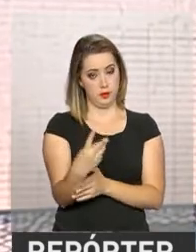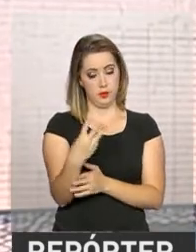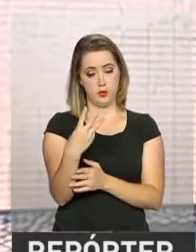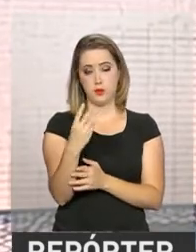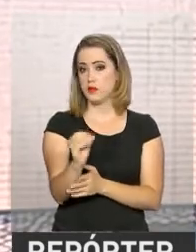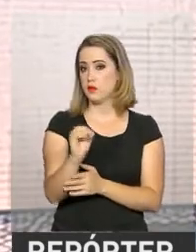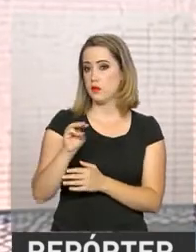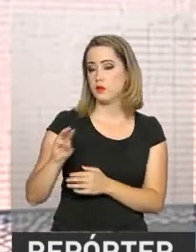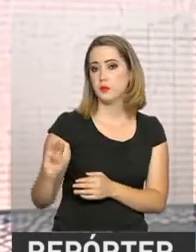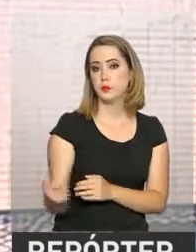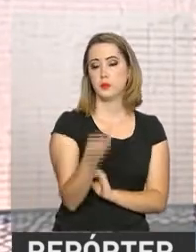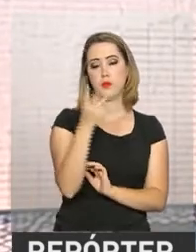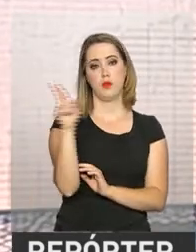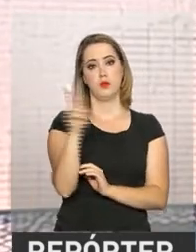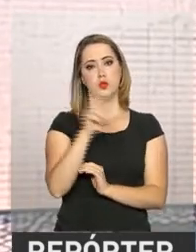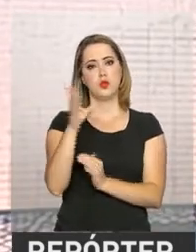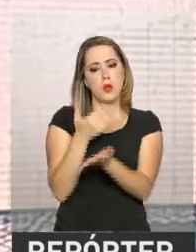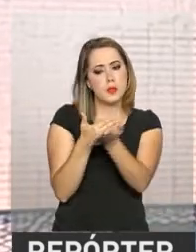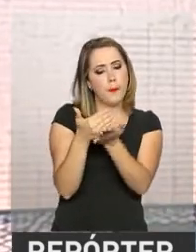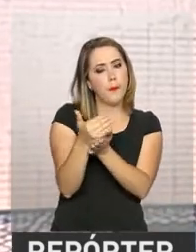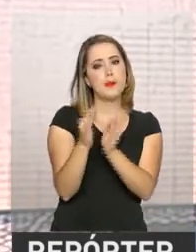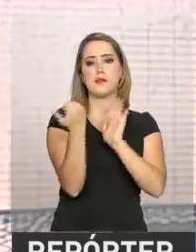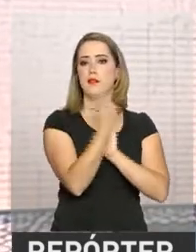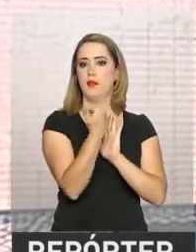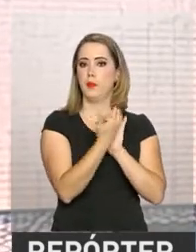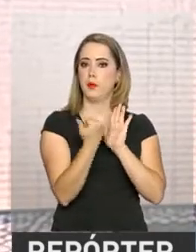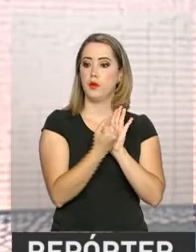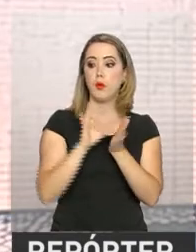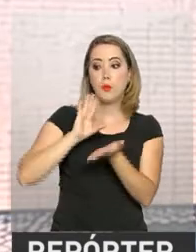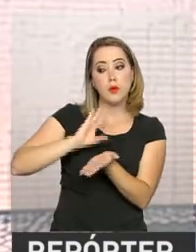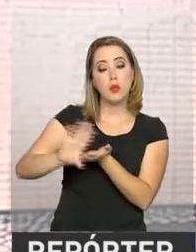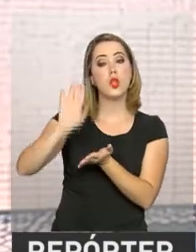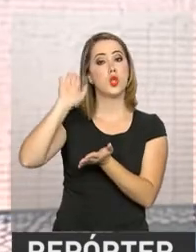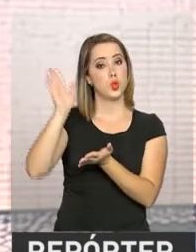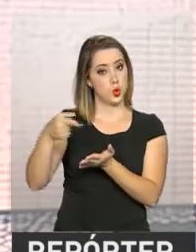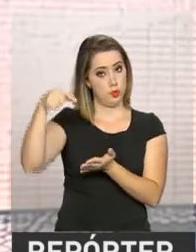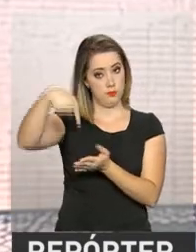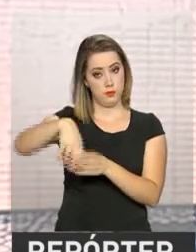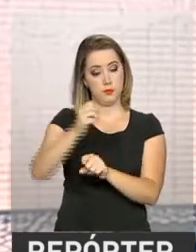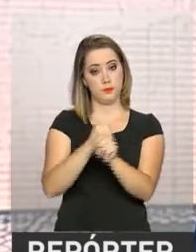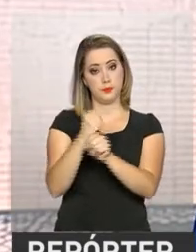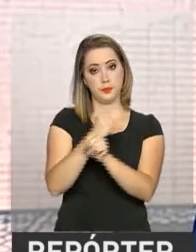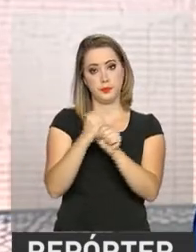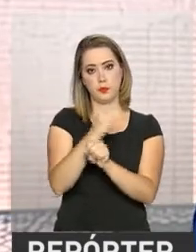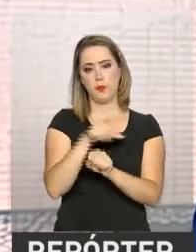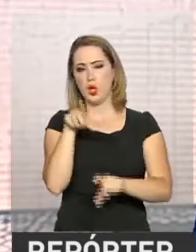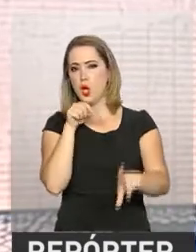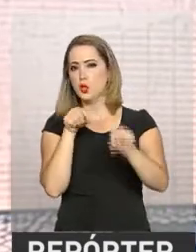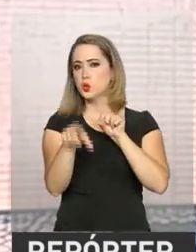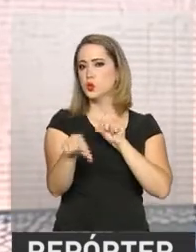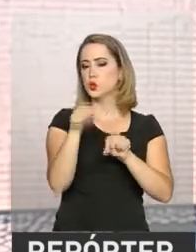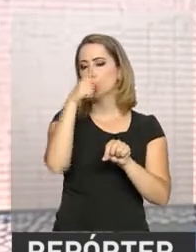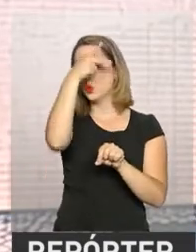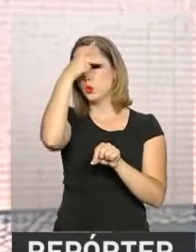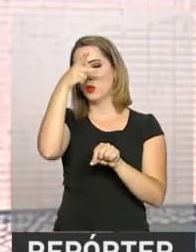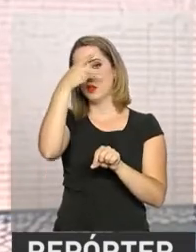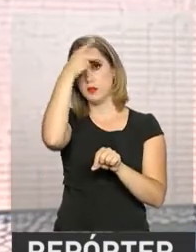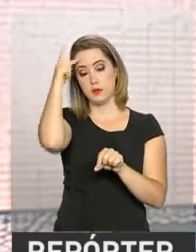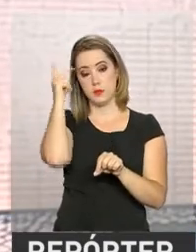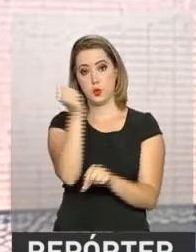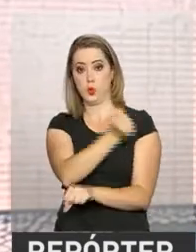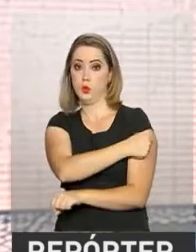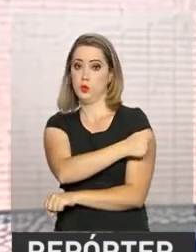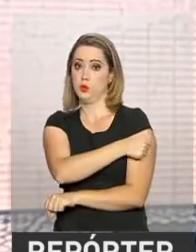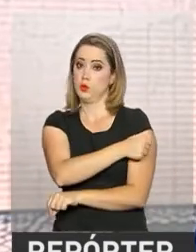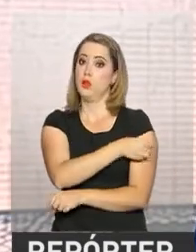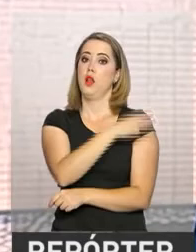reais para a implantação do programa vai ser repassada pelo MEC ainda no início deste ano. A seleção dos estudantes que vão cursar o ensino médio